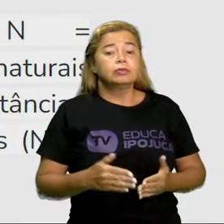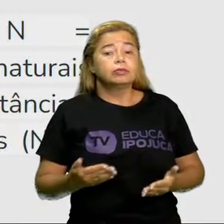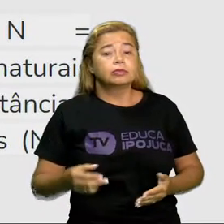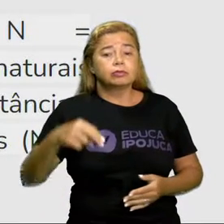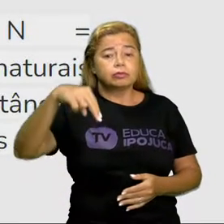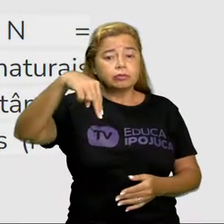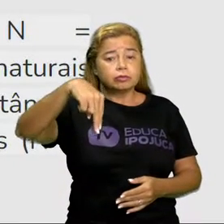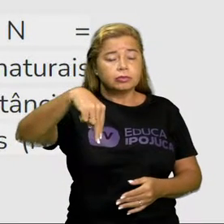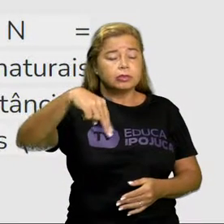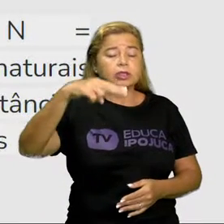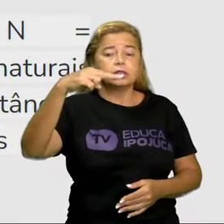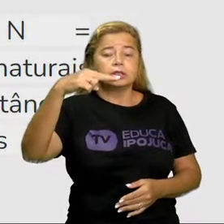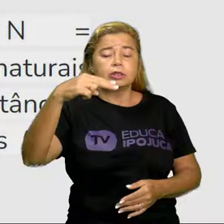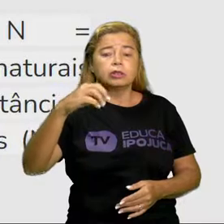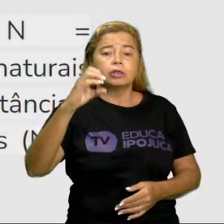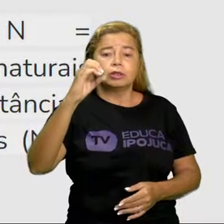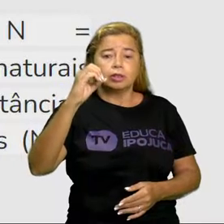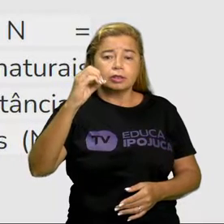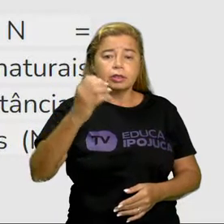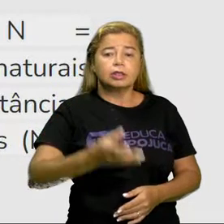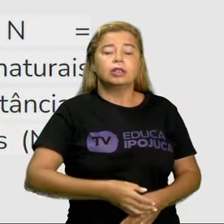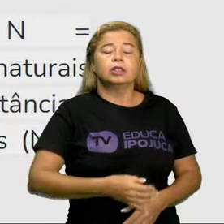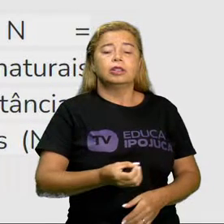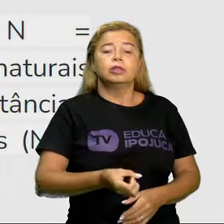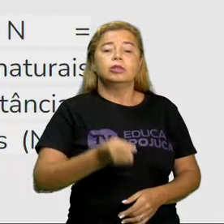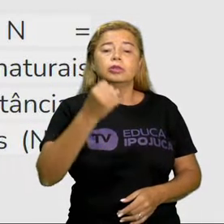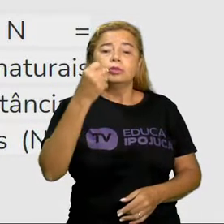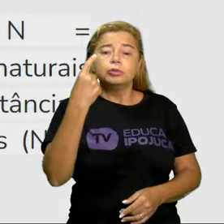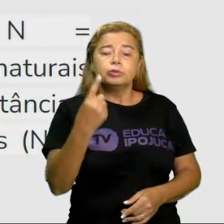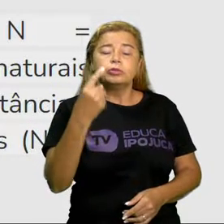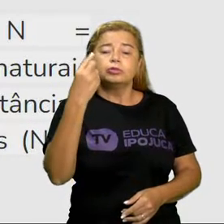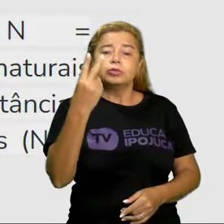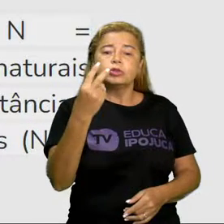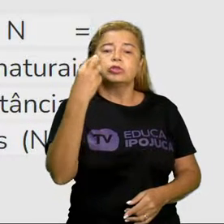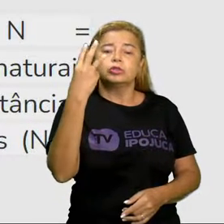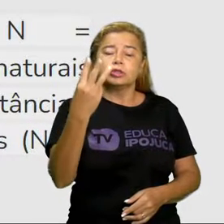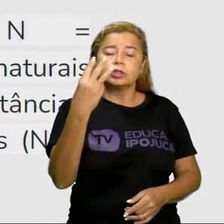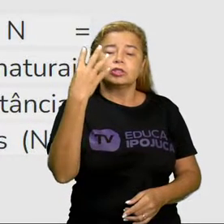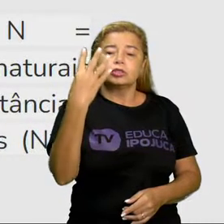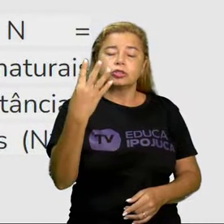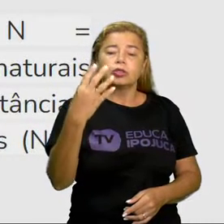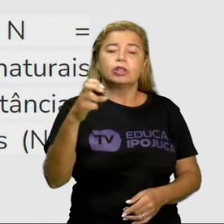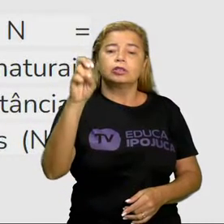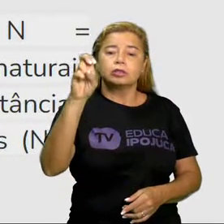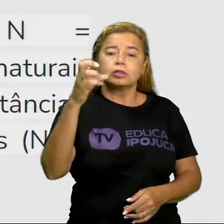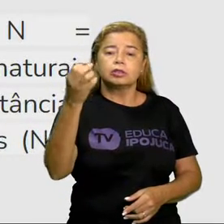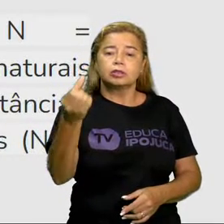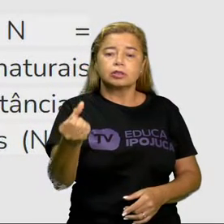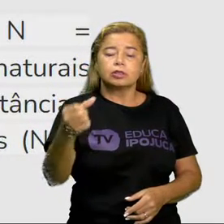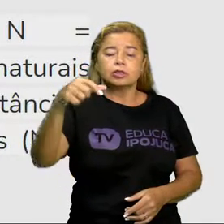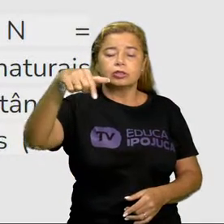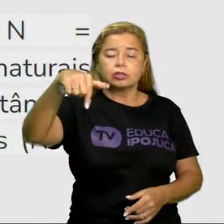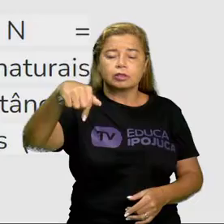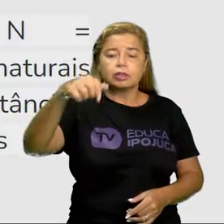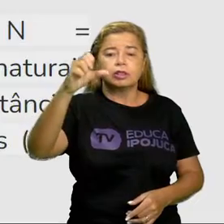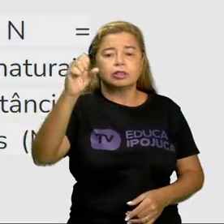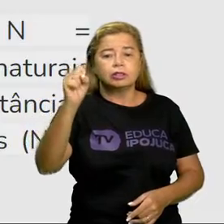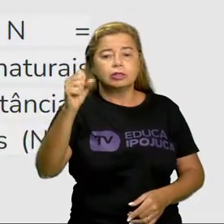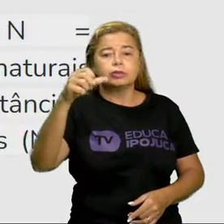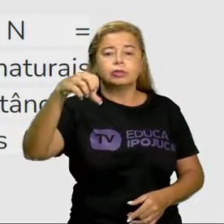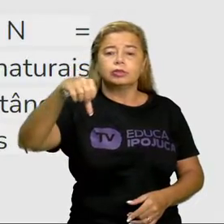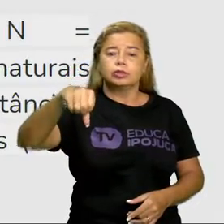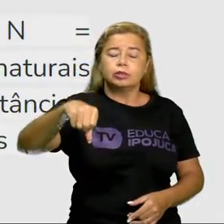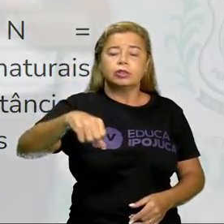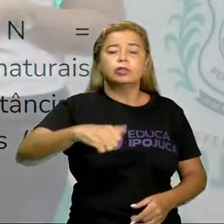0 1 2 3 4 5 6 7 8 9 10 e vai seguindo onze